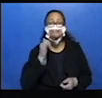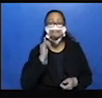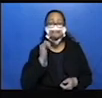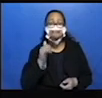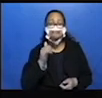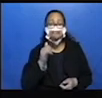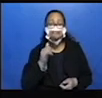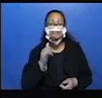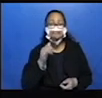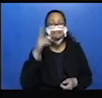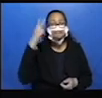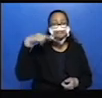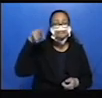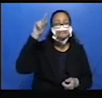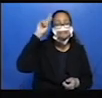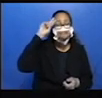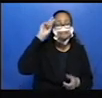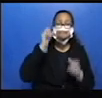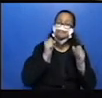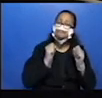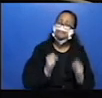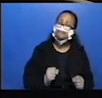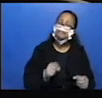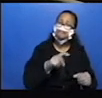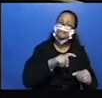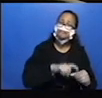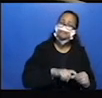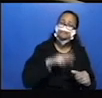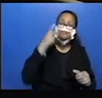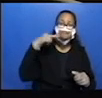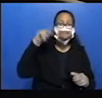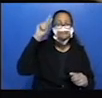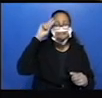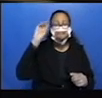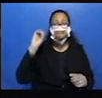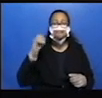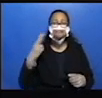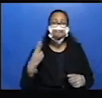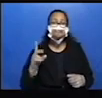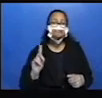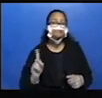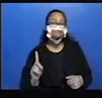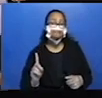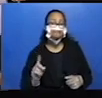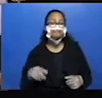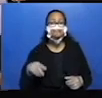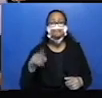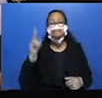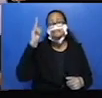pessoa pode fazer parte da história ou não. Vamos dar uma relembradinha?